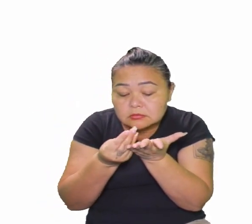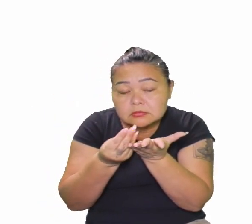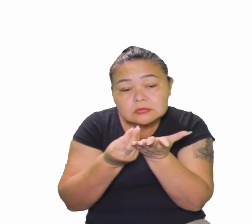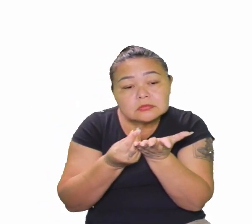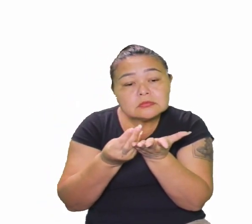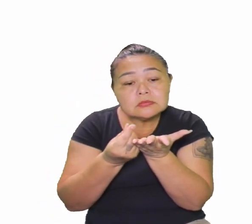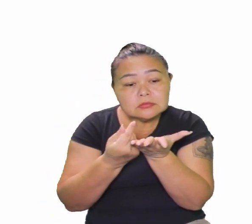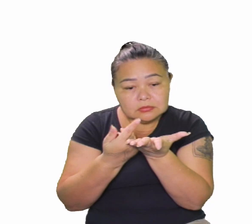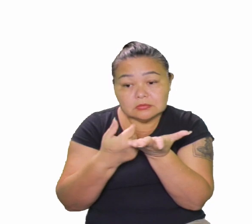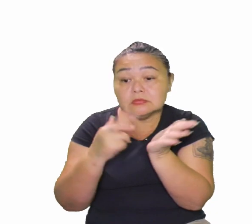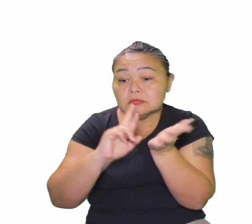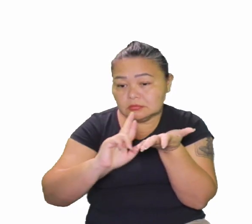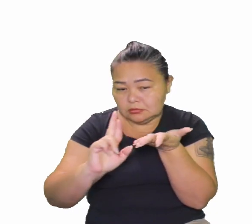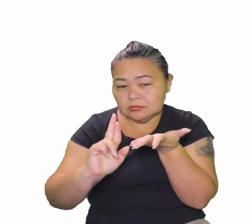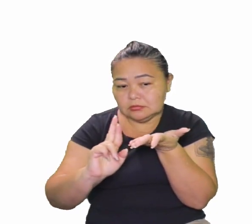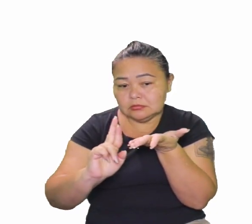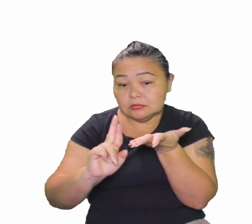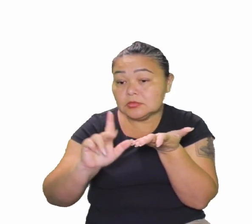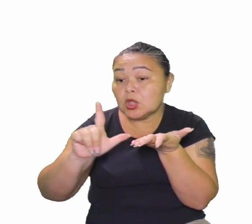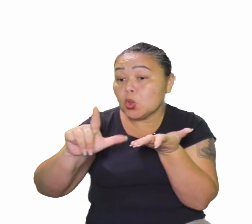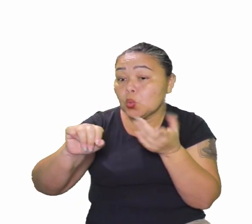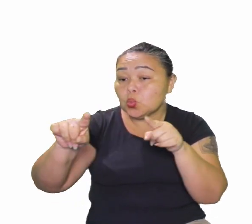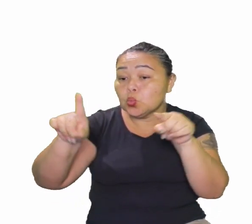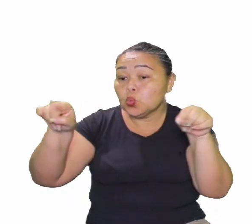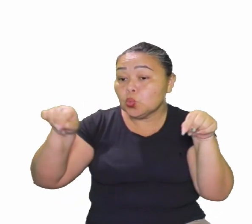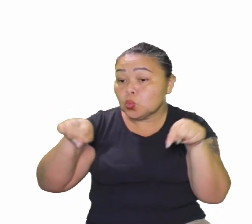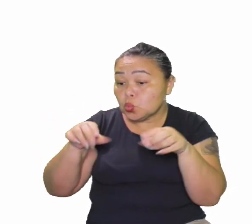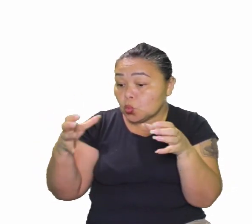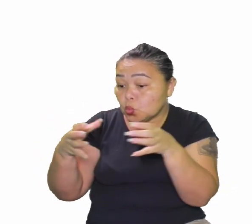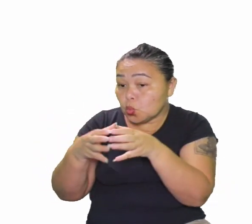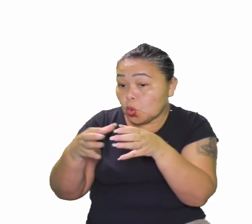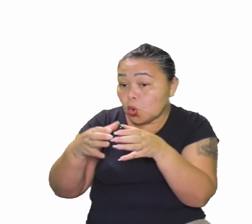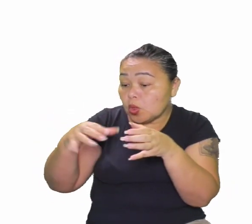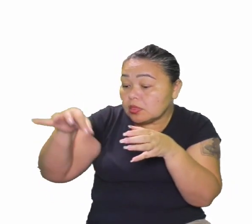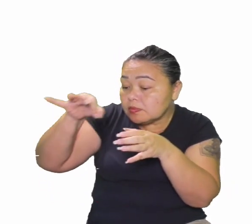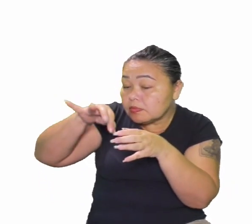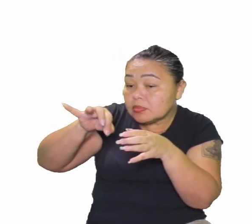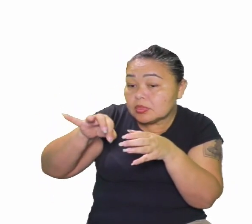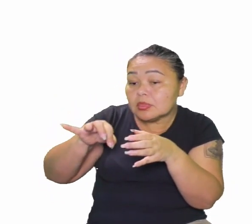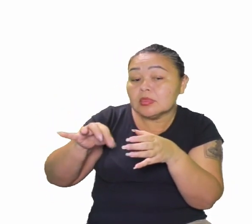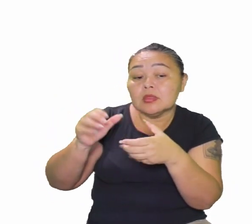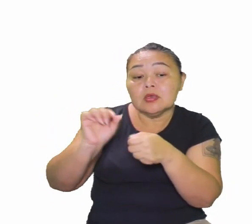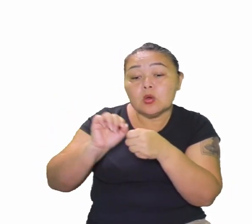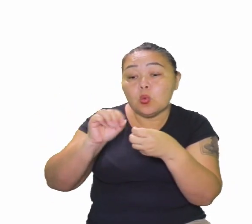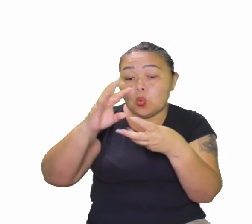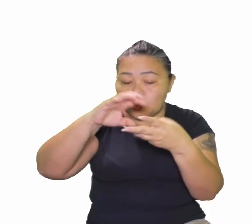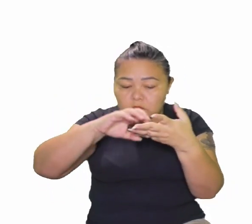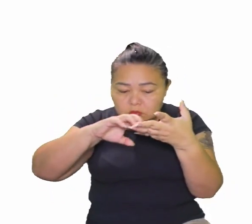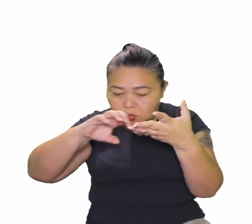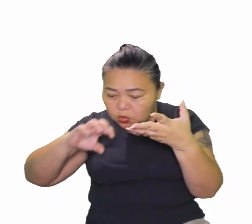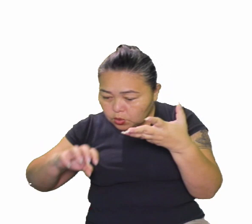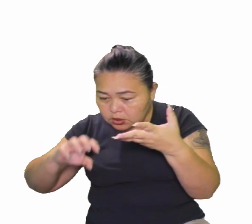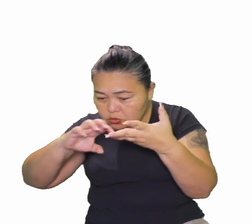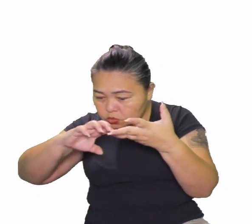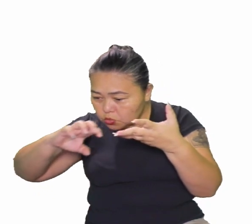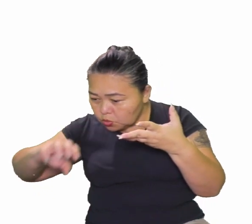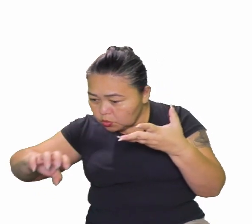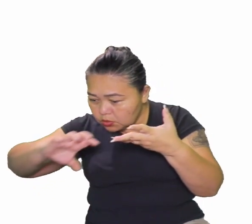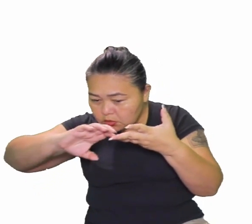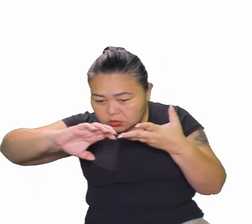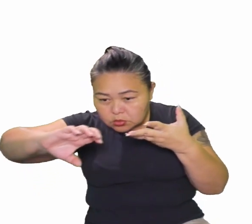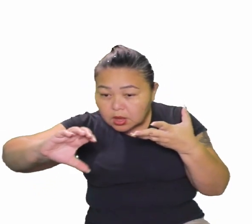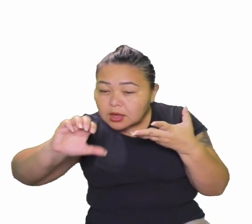bem representativa do lote de sementes. Você vai separar 4 subamostras de 100 sementes cada.